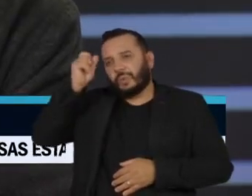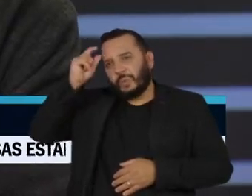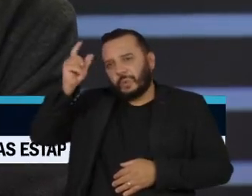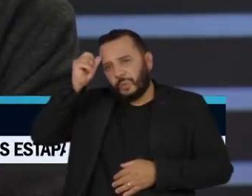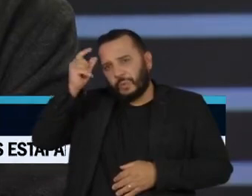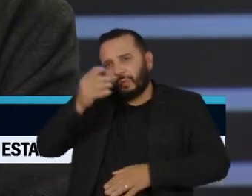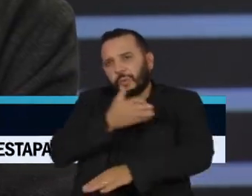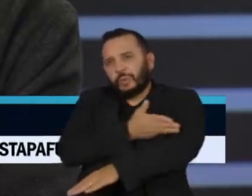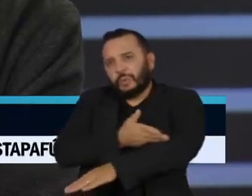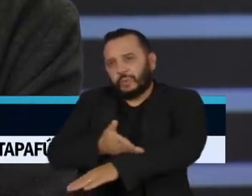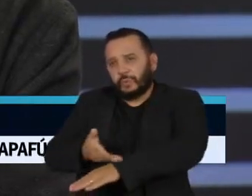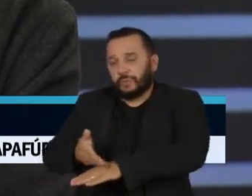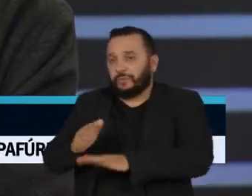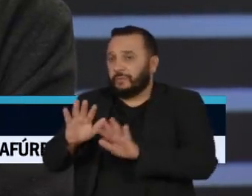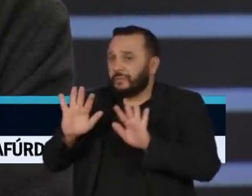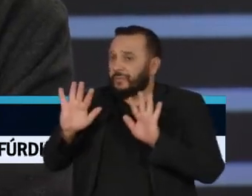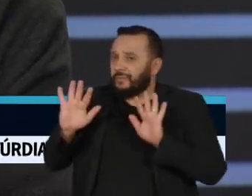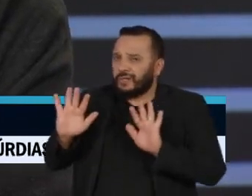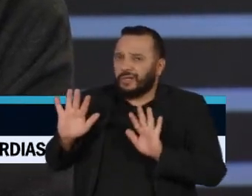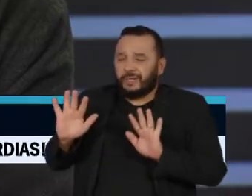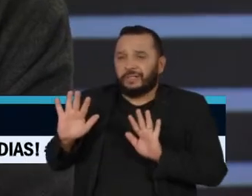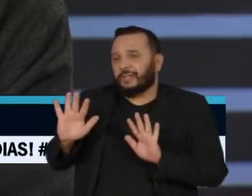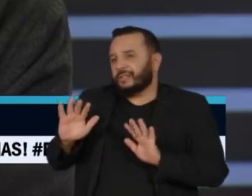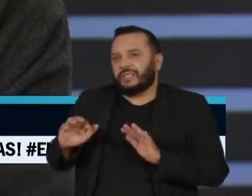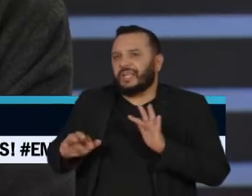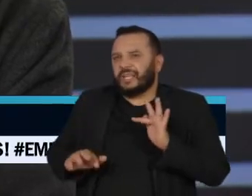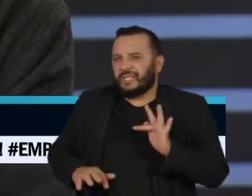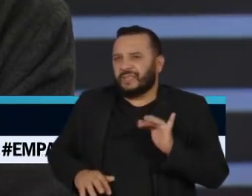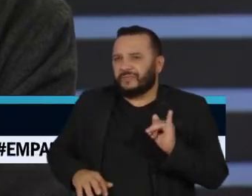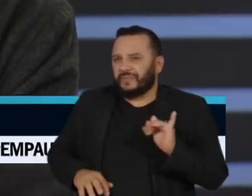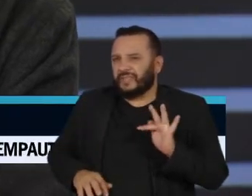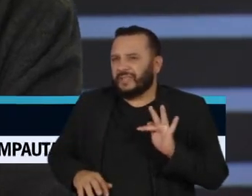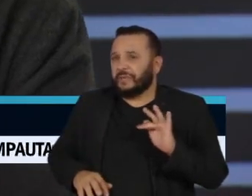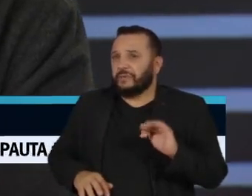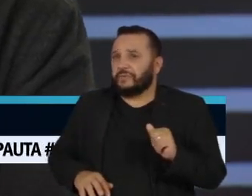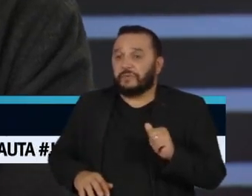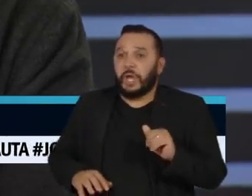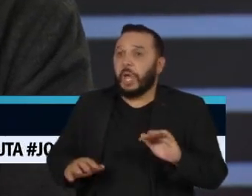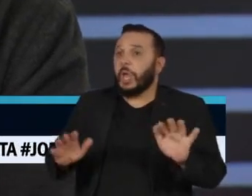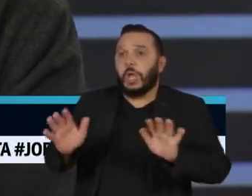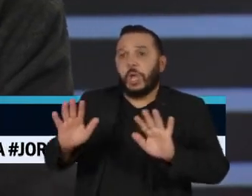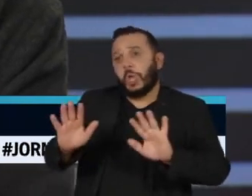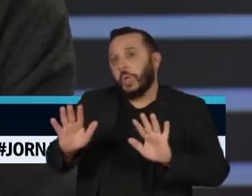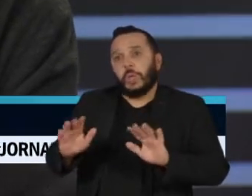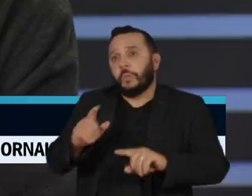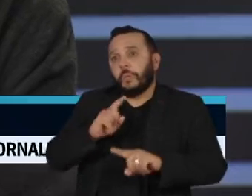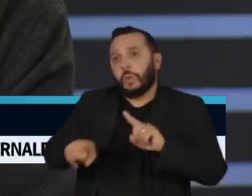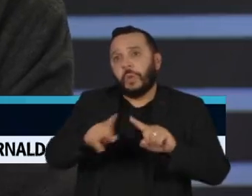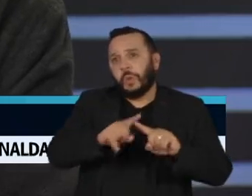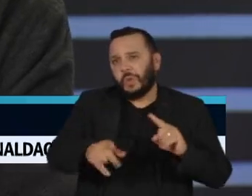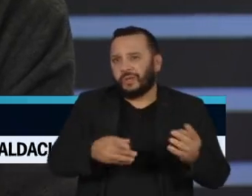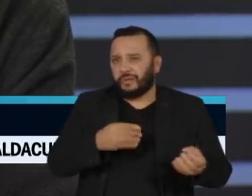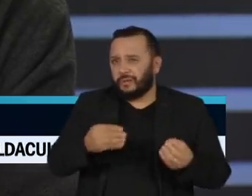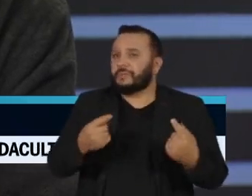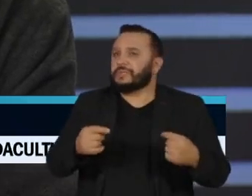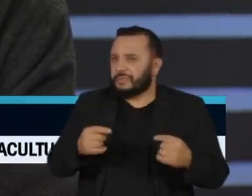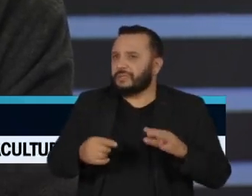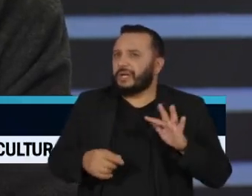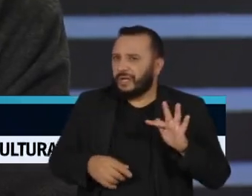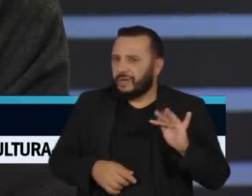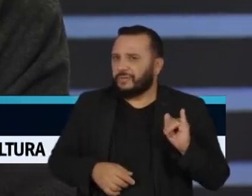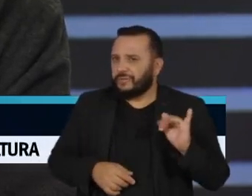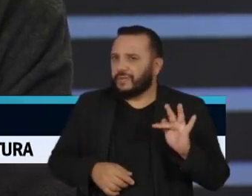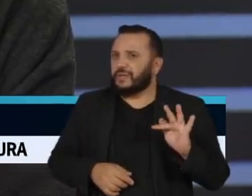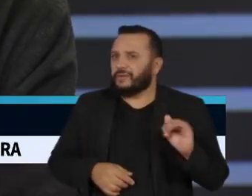etc não é assim isso era o tipo de coisa que a FIFA não podia abrir mão quer dizer tinha que ser tecido conversado antes